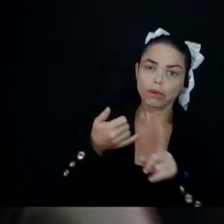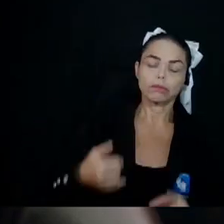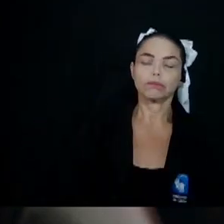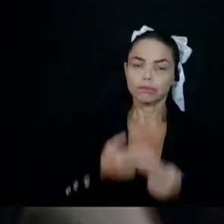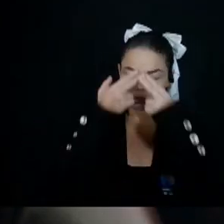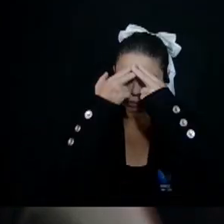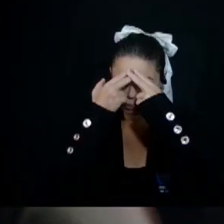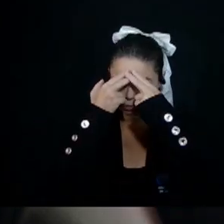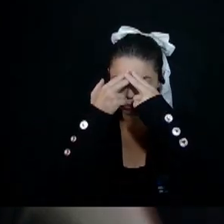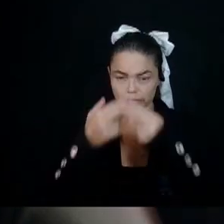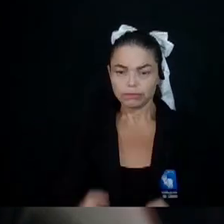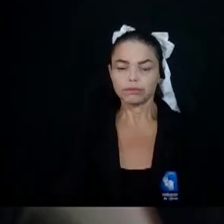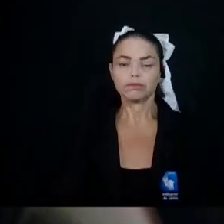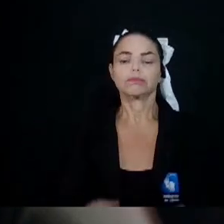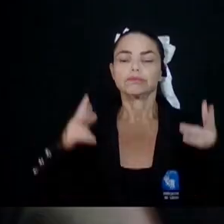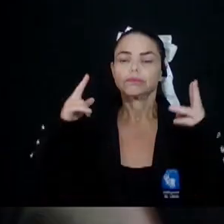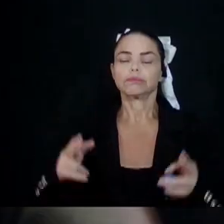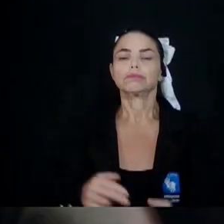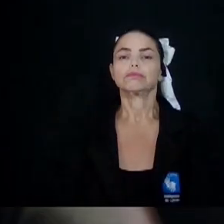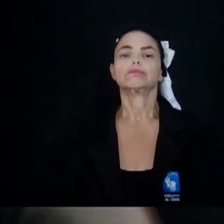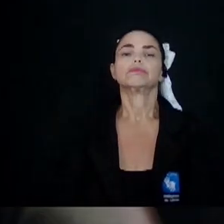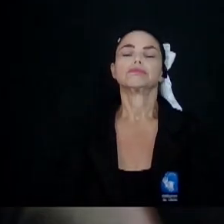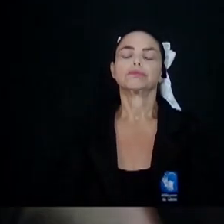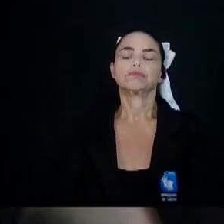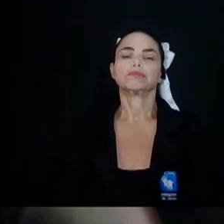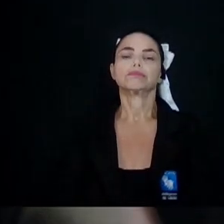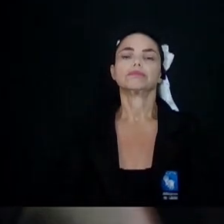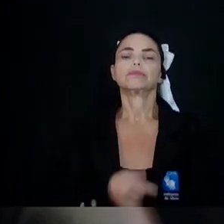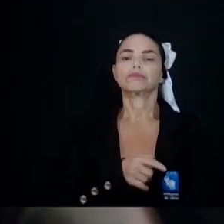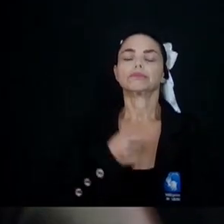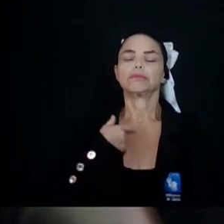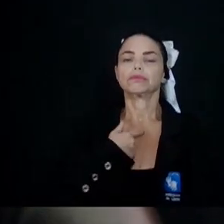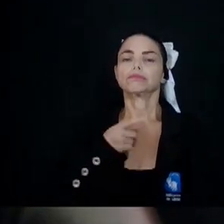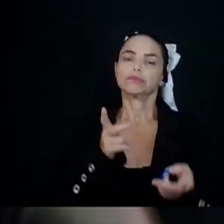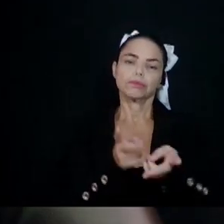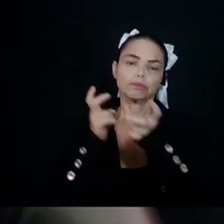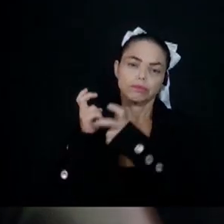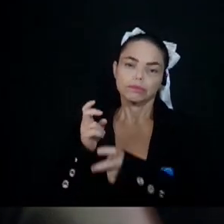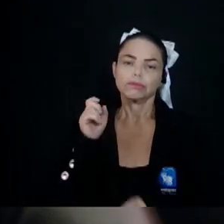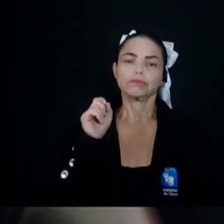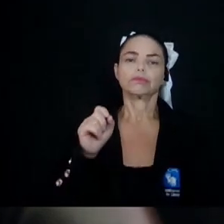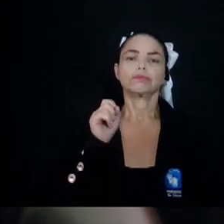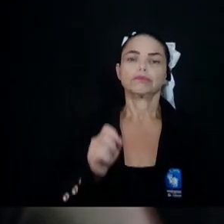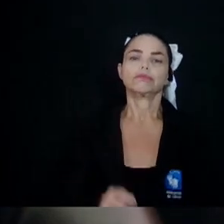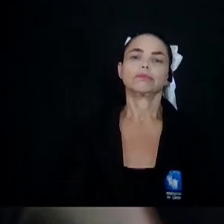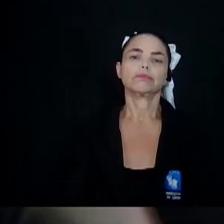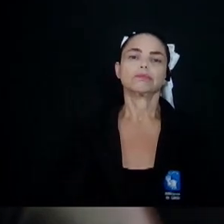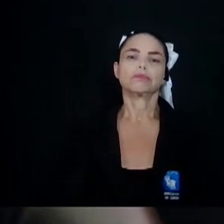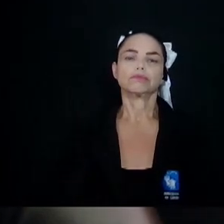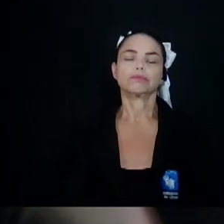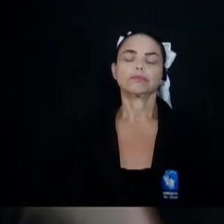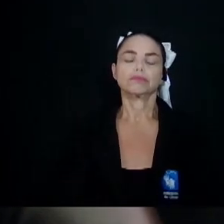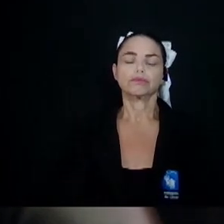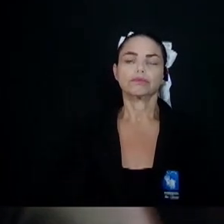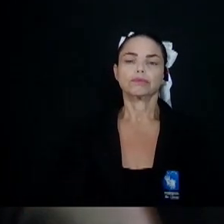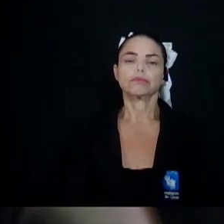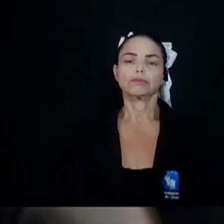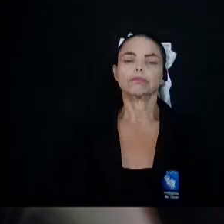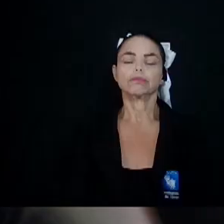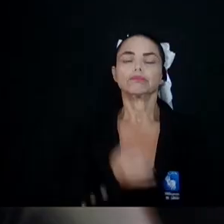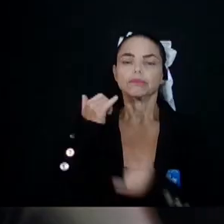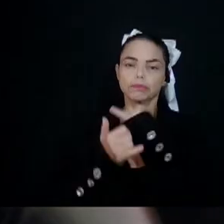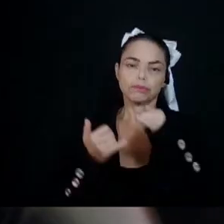traumáticos iguais, tá? Mas eu percebo que na internet,